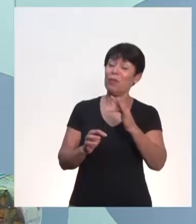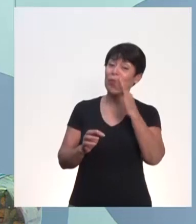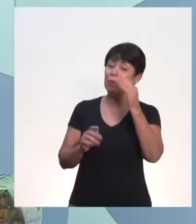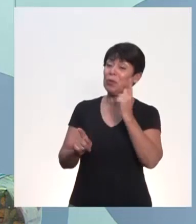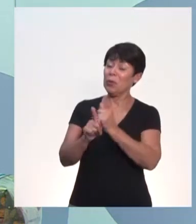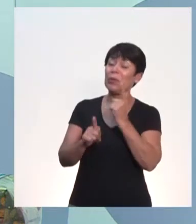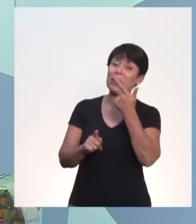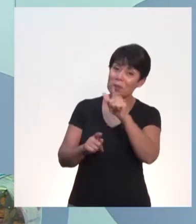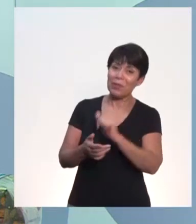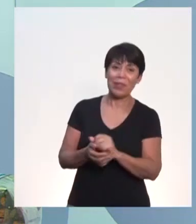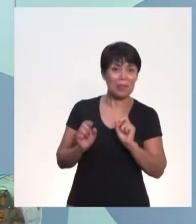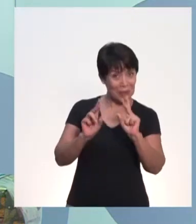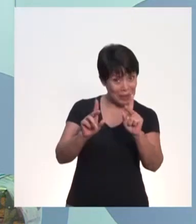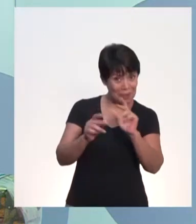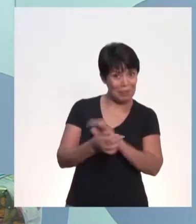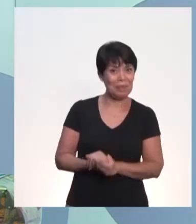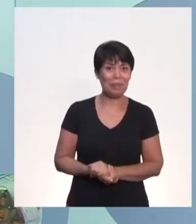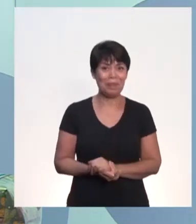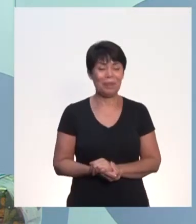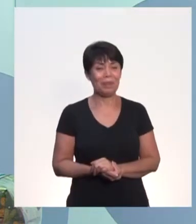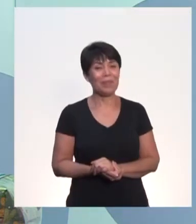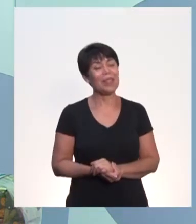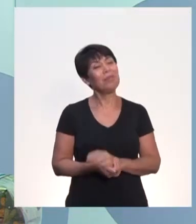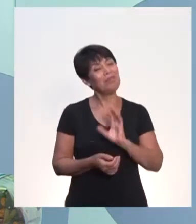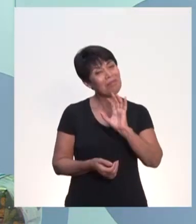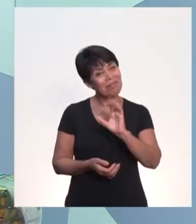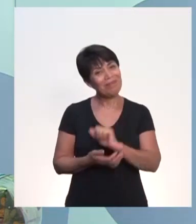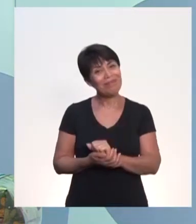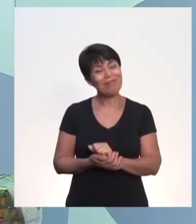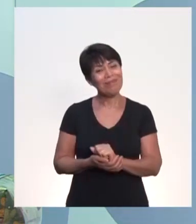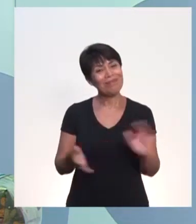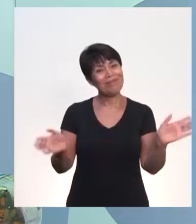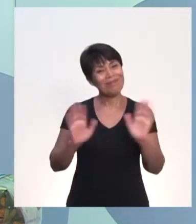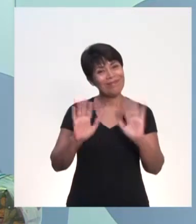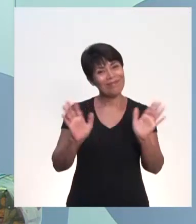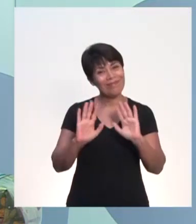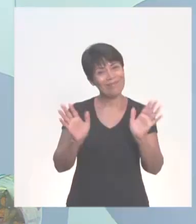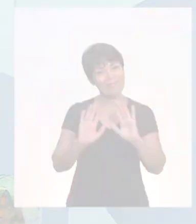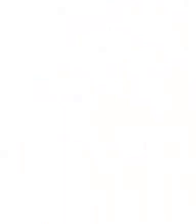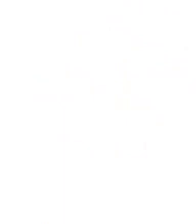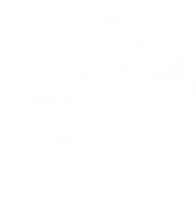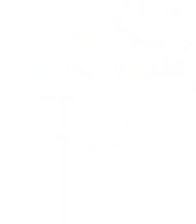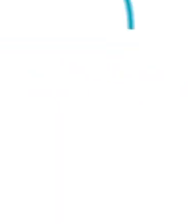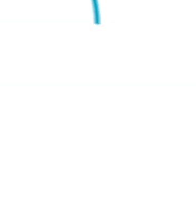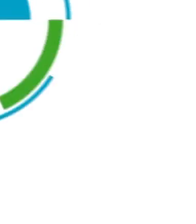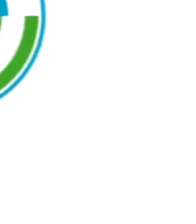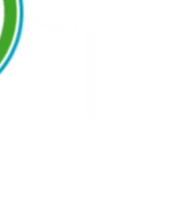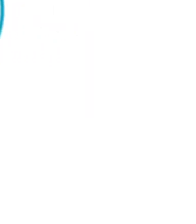numa próxima. Tudo bem? É isso, pessoal. Até a próxima. Tchau, tchau.